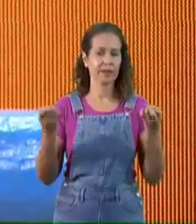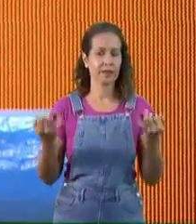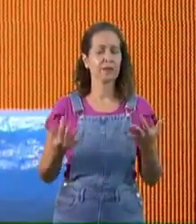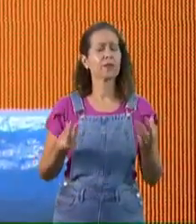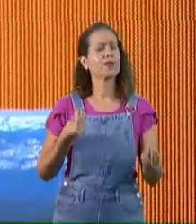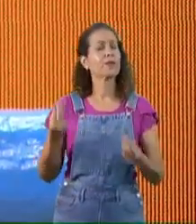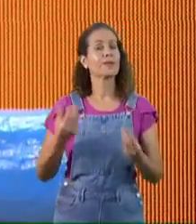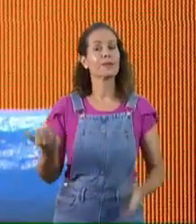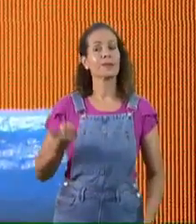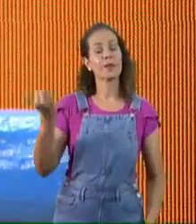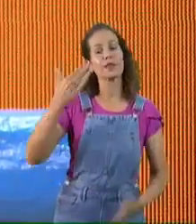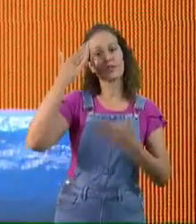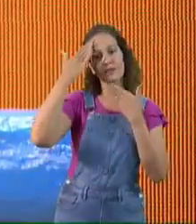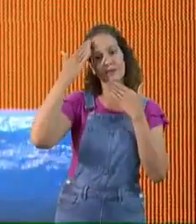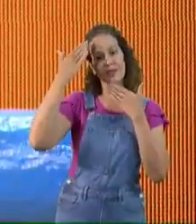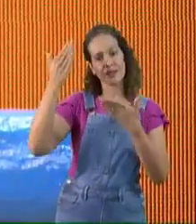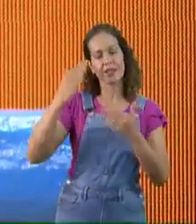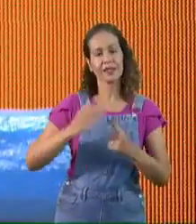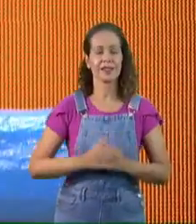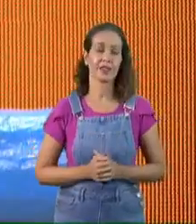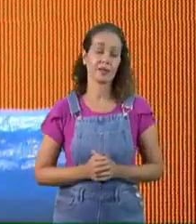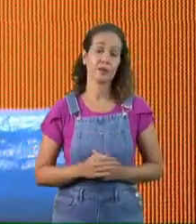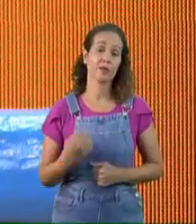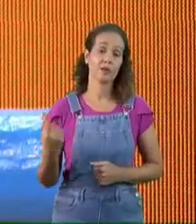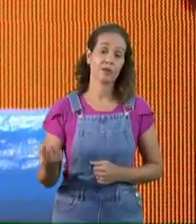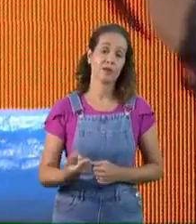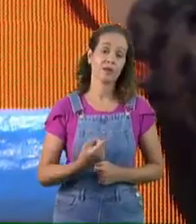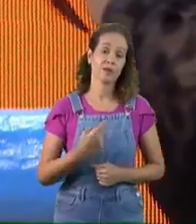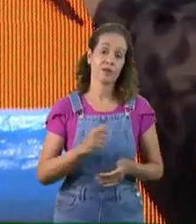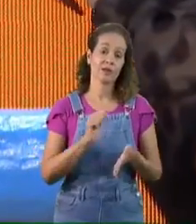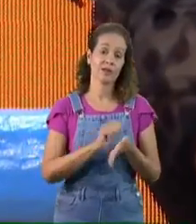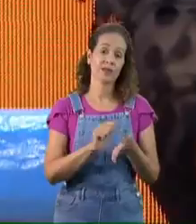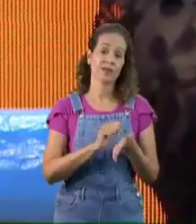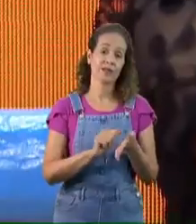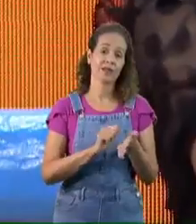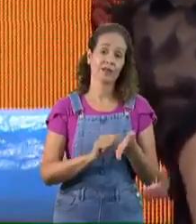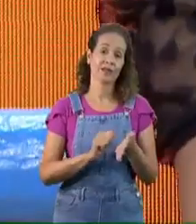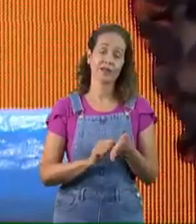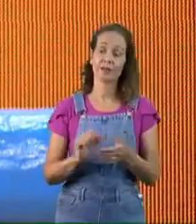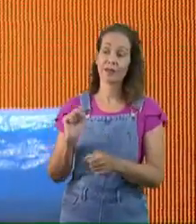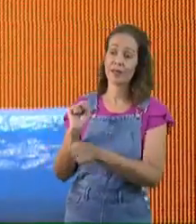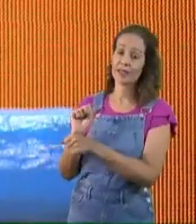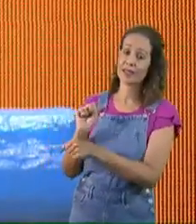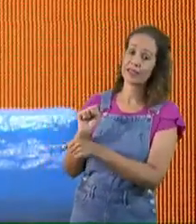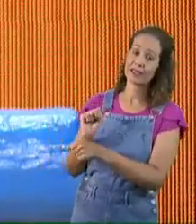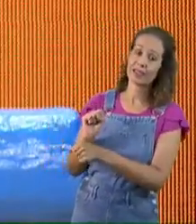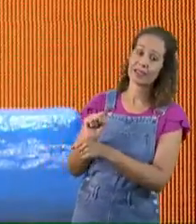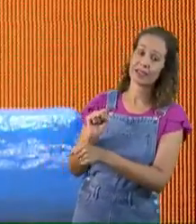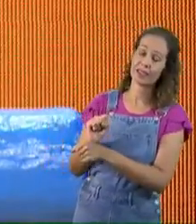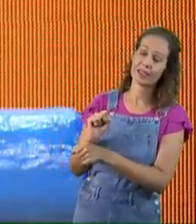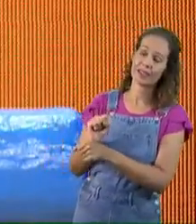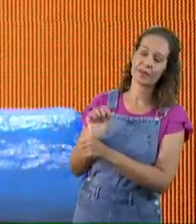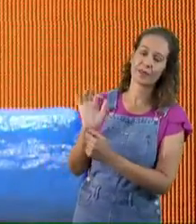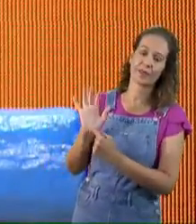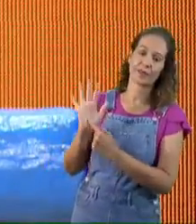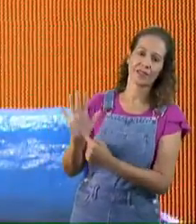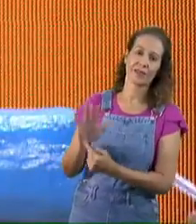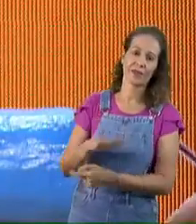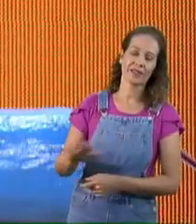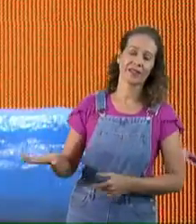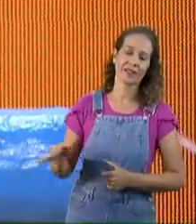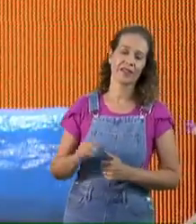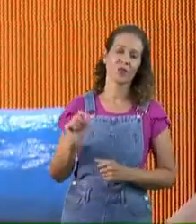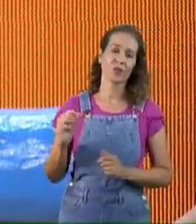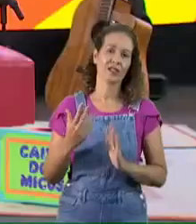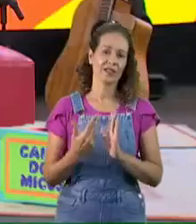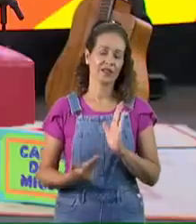agradecer. E quando nós registramos, né? Espera para você mostrar. pega de novo aí para você mostrar para as crianças o que, que